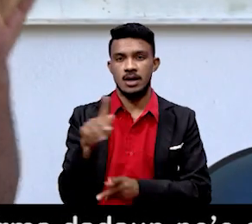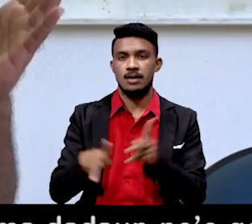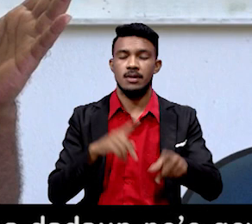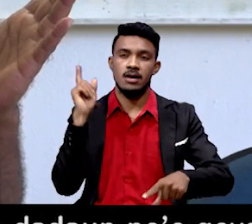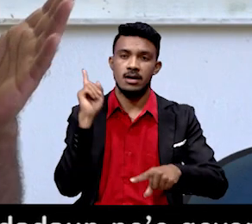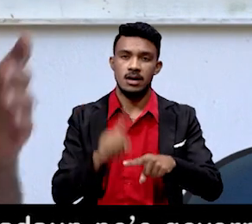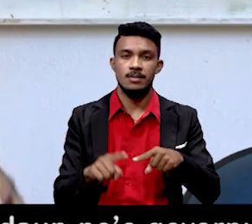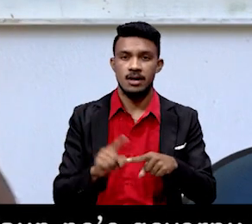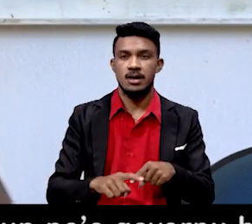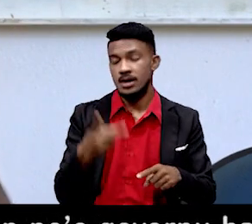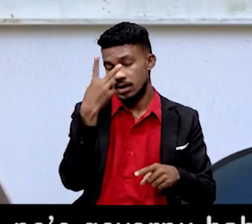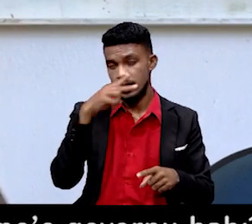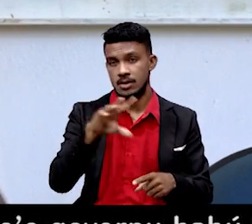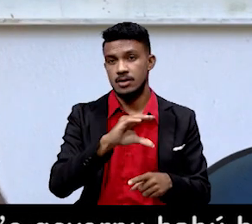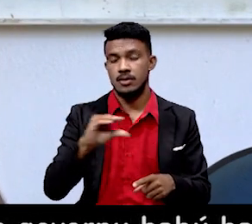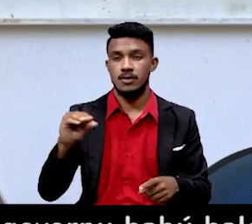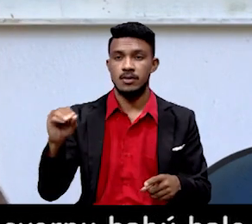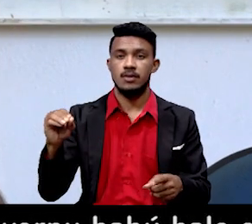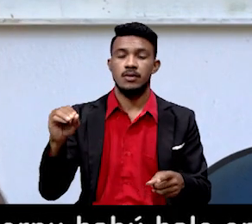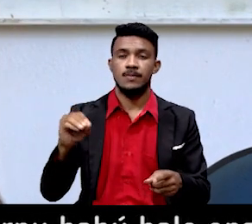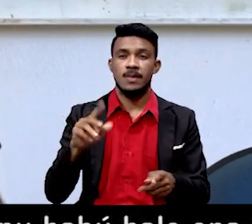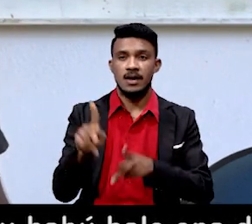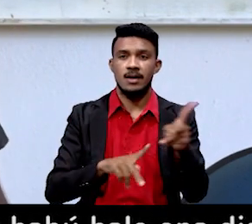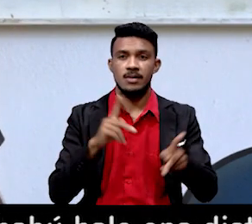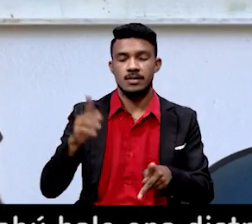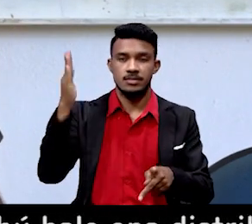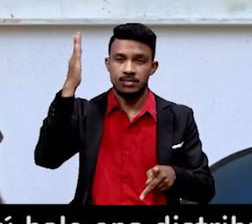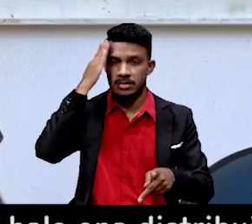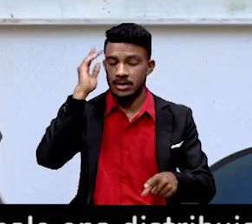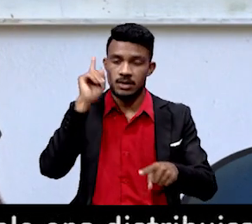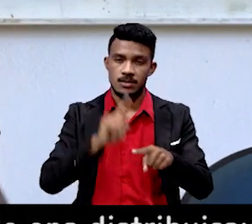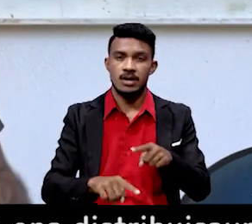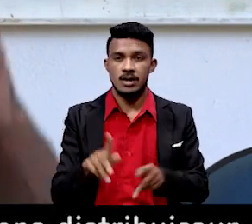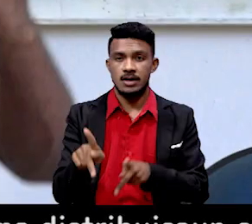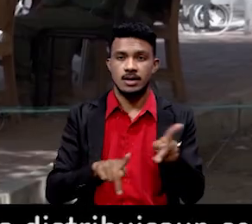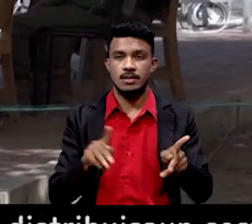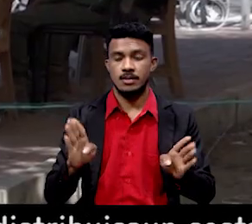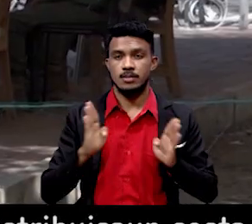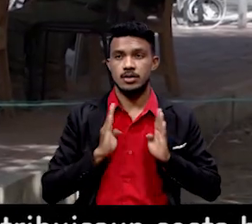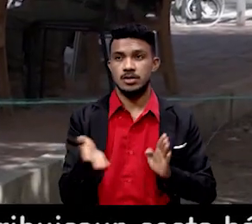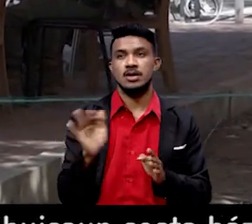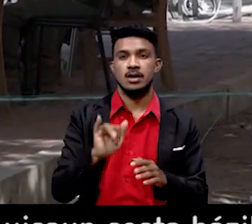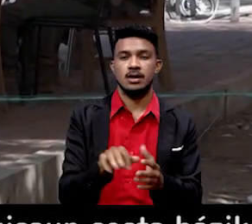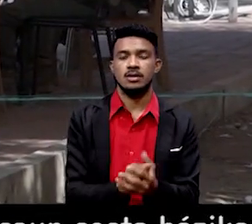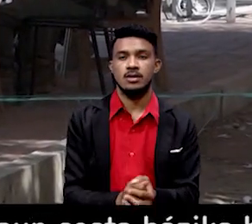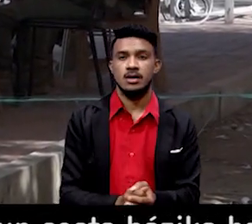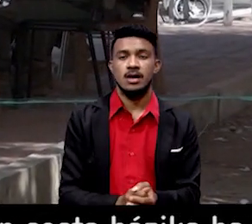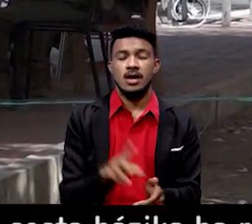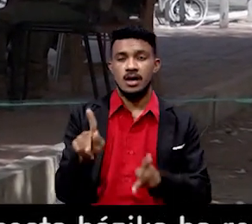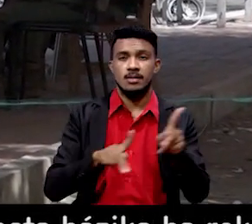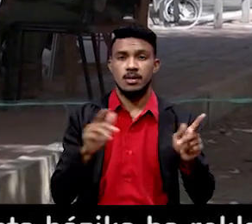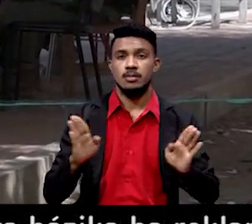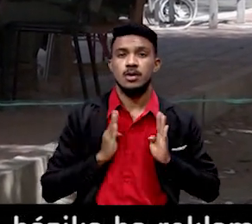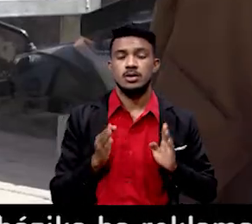ema la bele akompanya. Inune povune la bele kontrola itania ukuna sira. Lo. atu uku na isirane